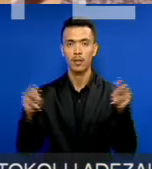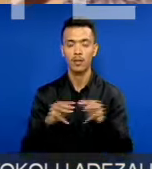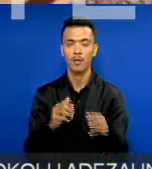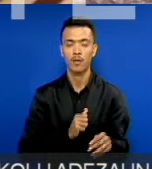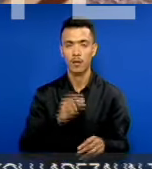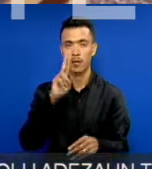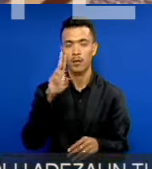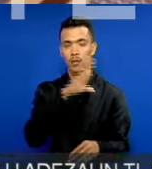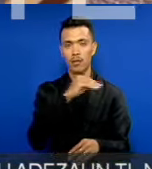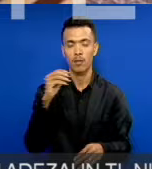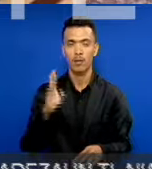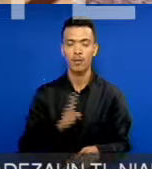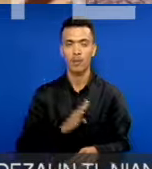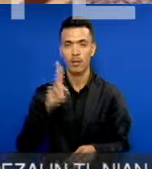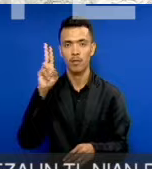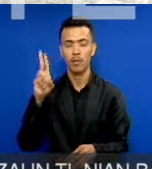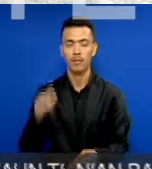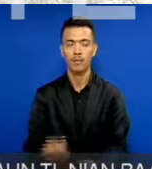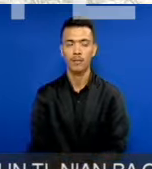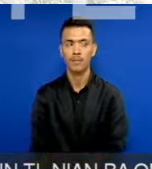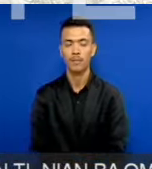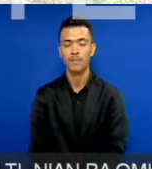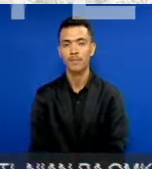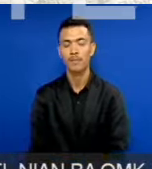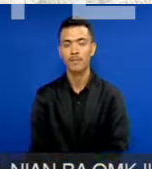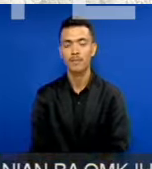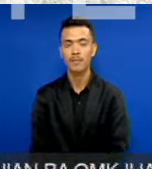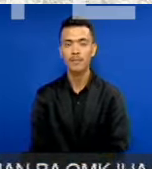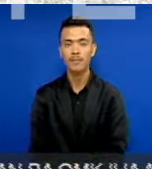no bacau. Rony Silva, Olandino Pacheco, ba RTTL.